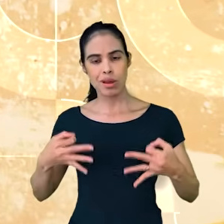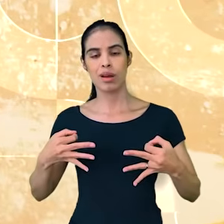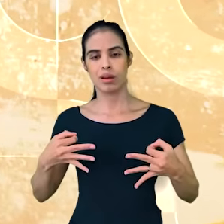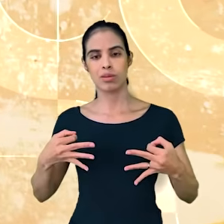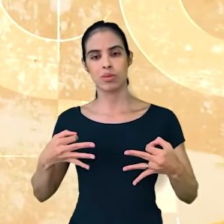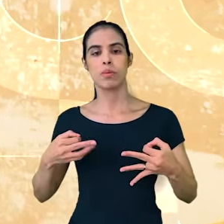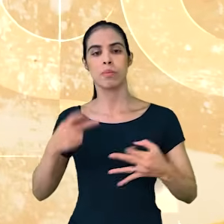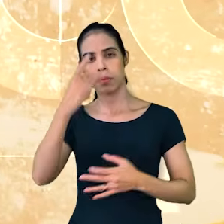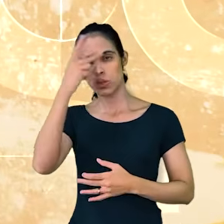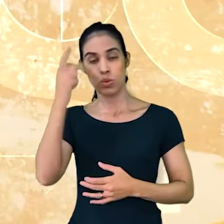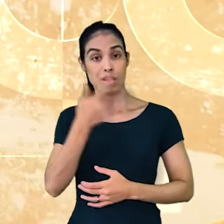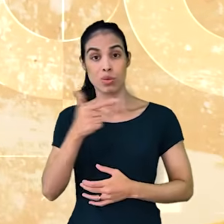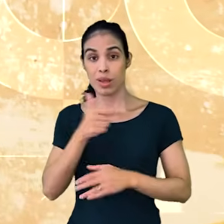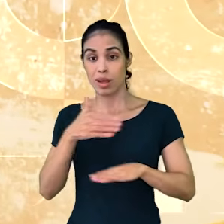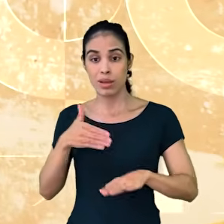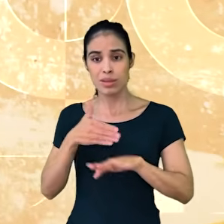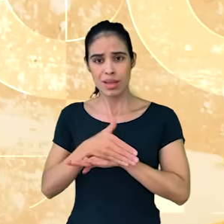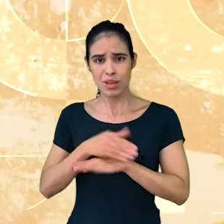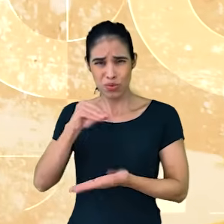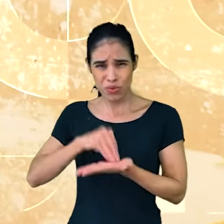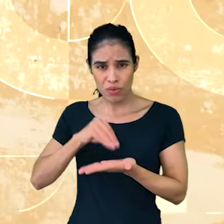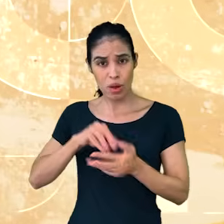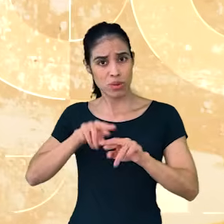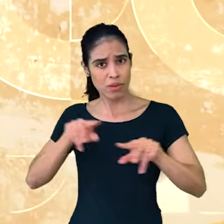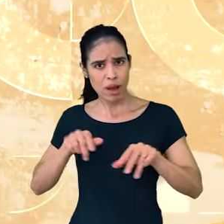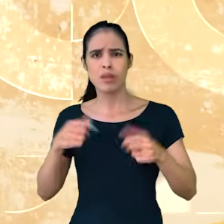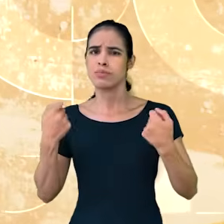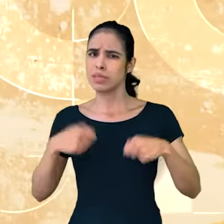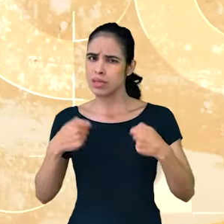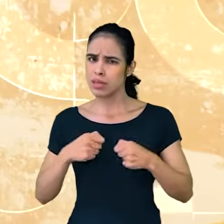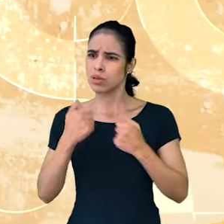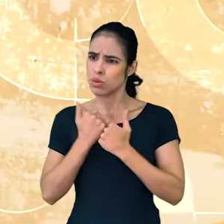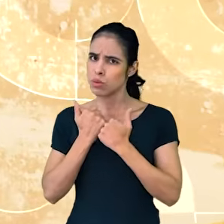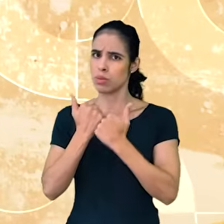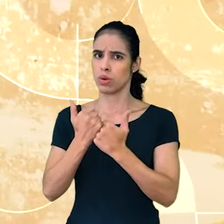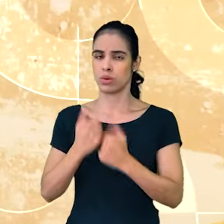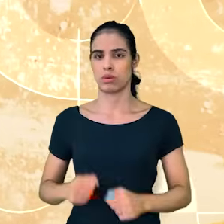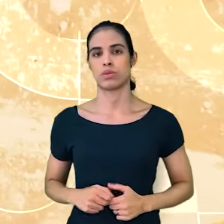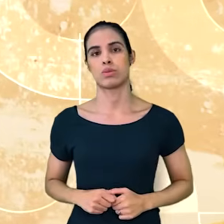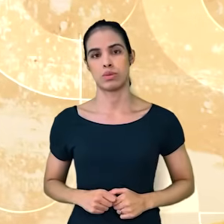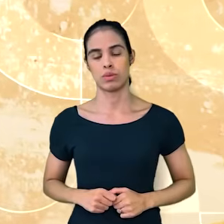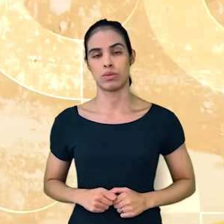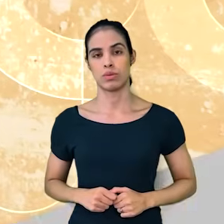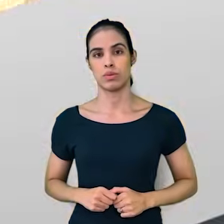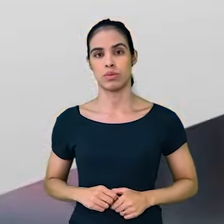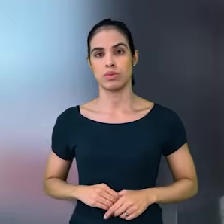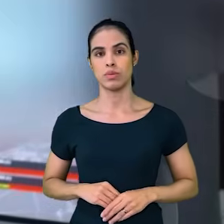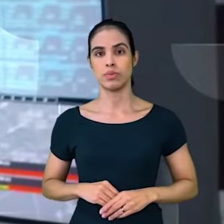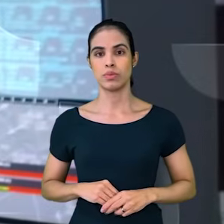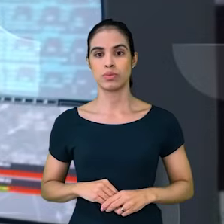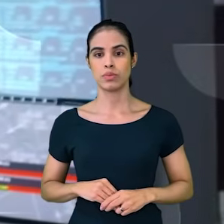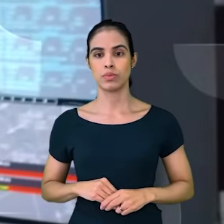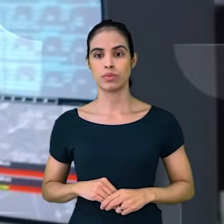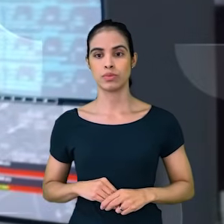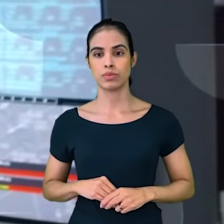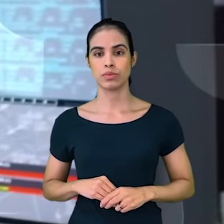que as pessoas que têm menos acesso e mais vulneráveis realmente tenham o Estado como seu parceiro.